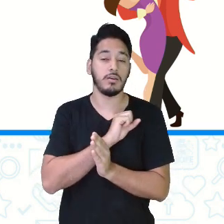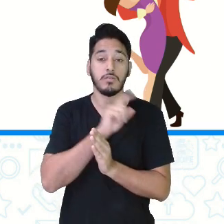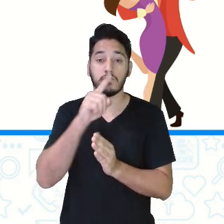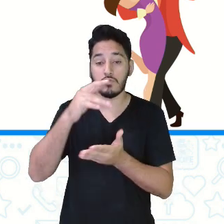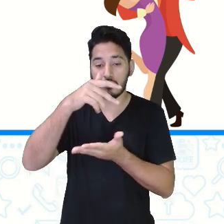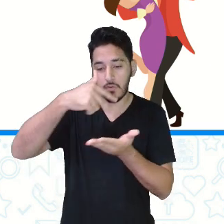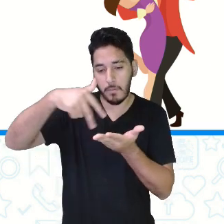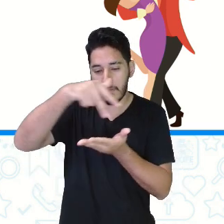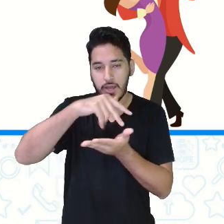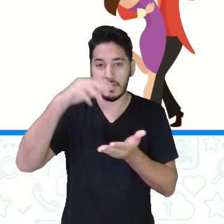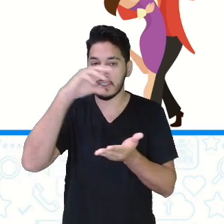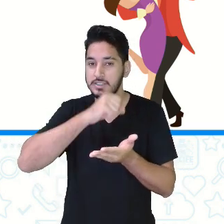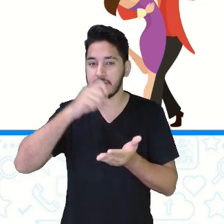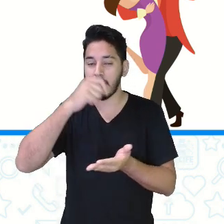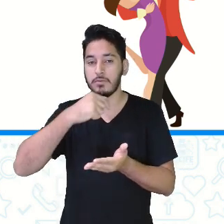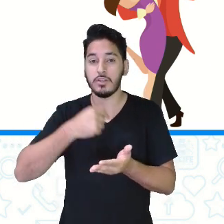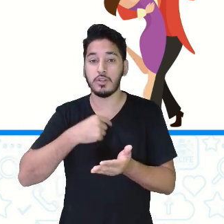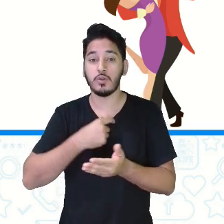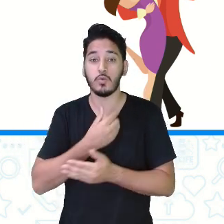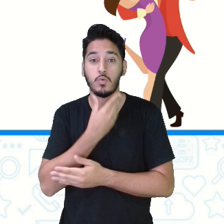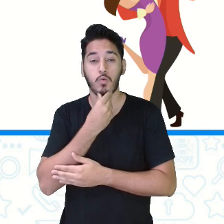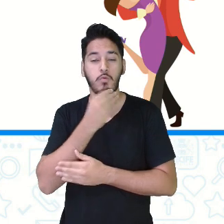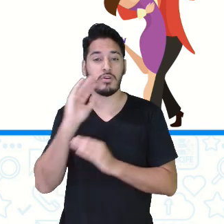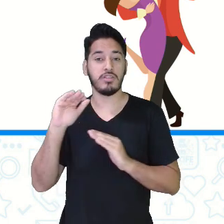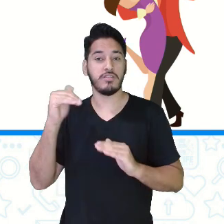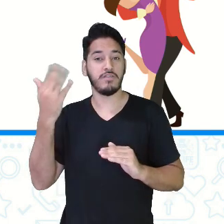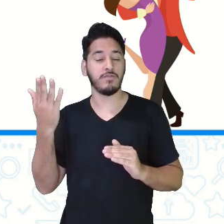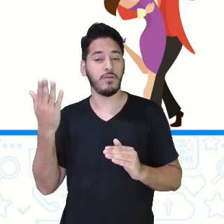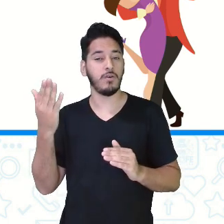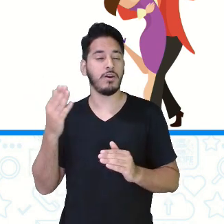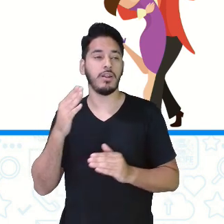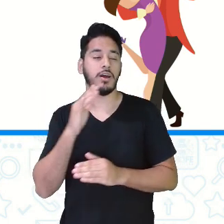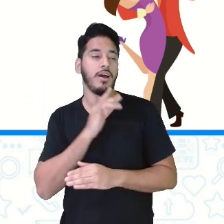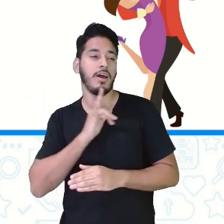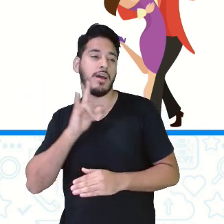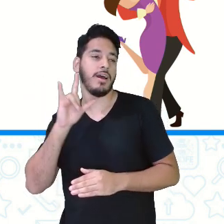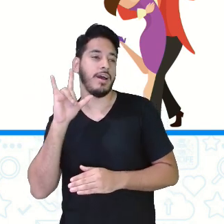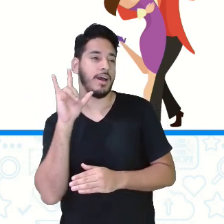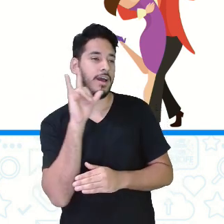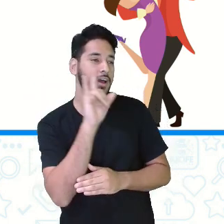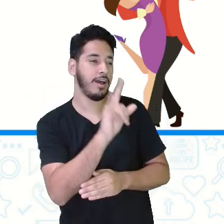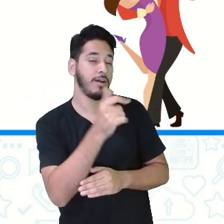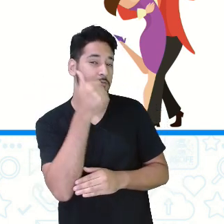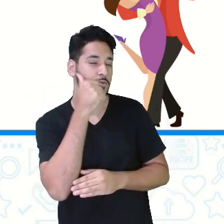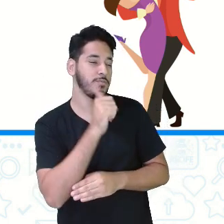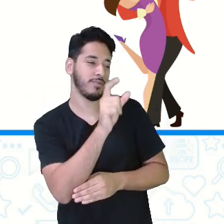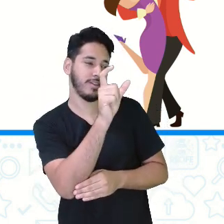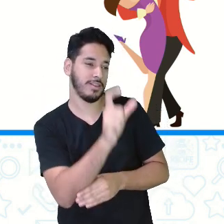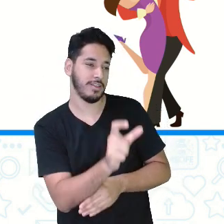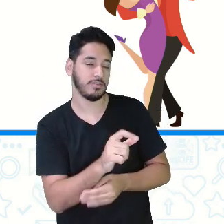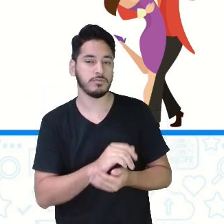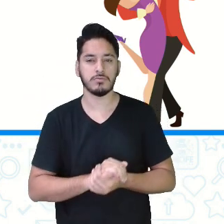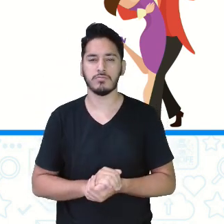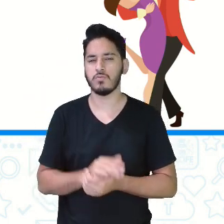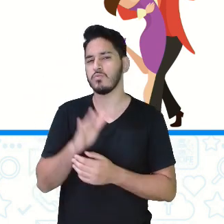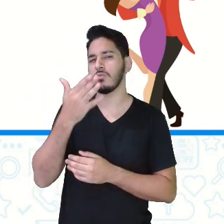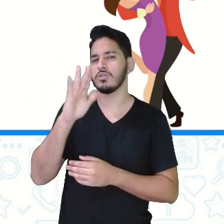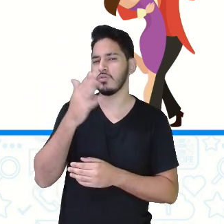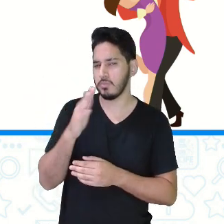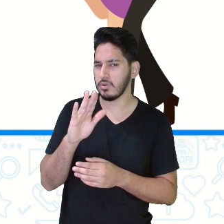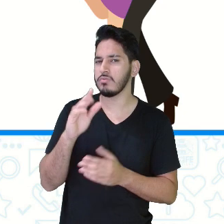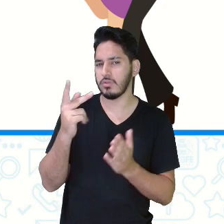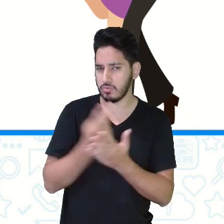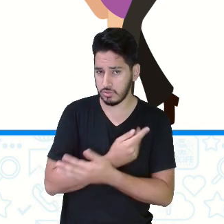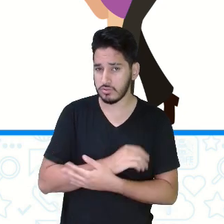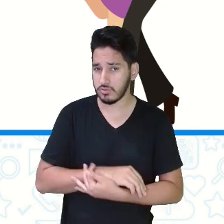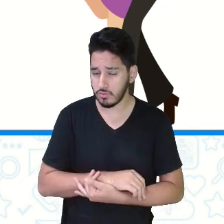baile de sábado que o moço de fora apaixonou-se por uma donzela da terra. Foi mais ou menos assim que